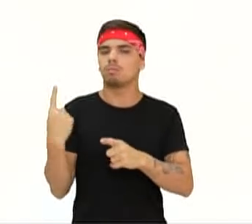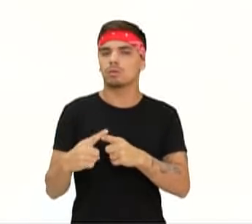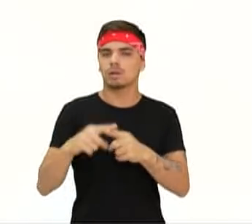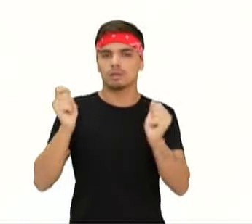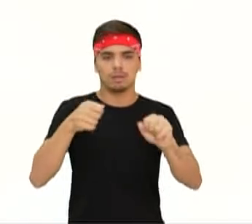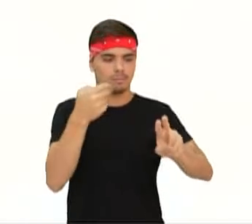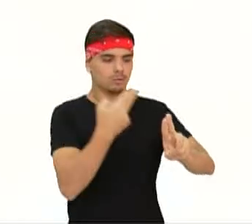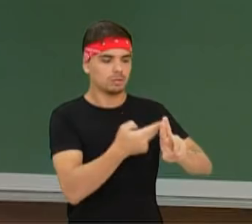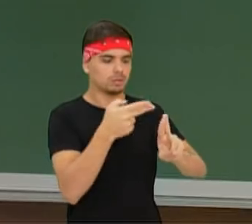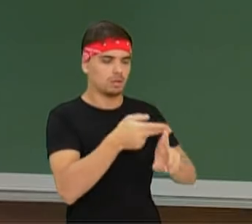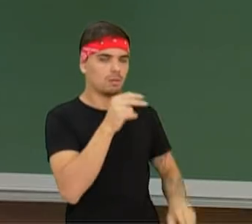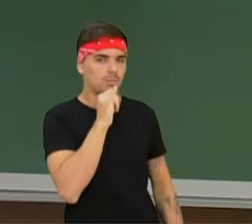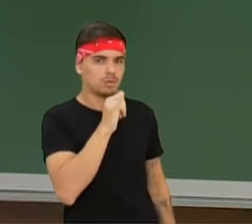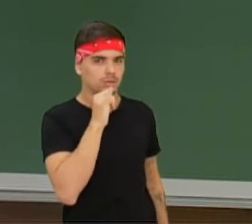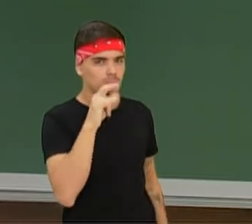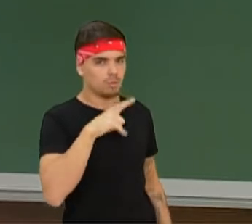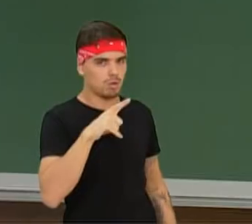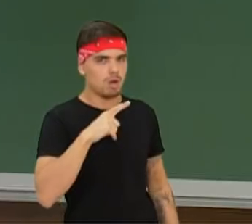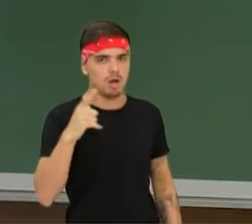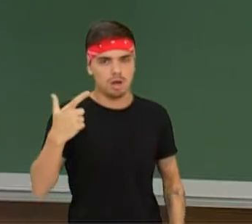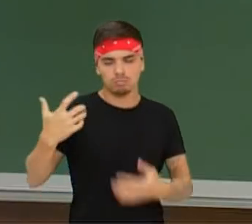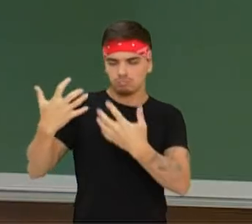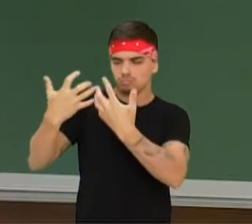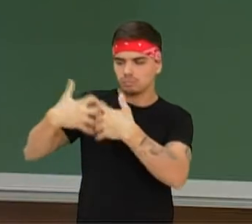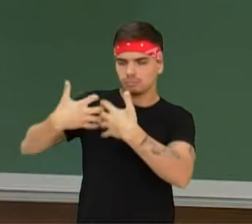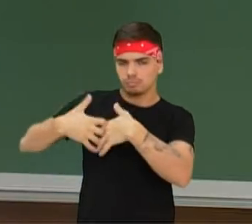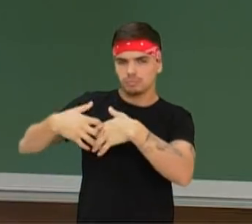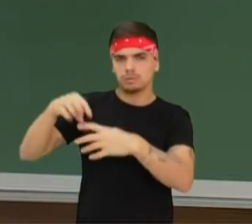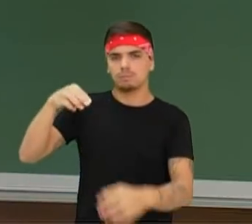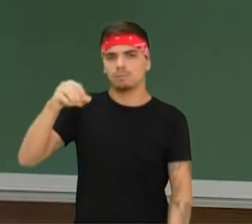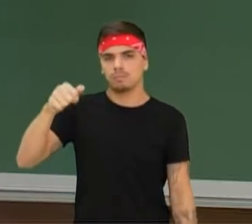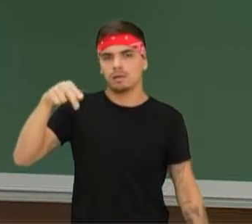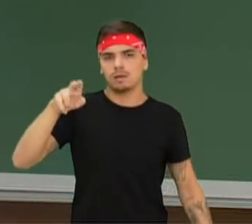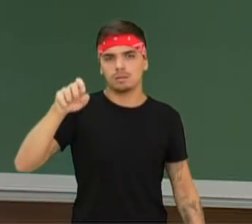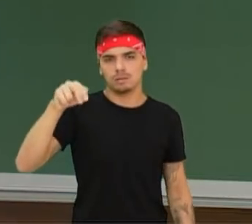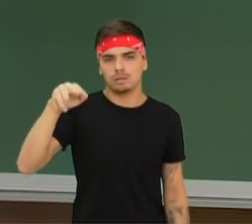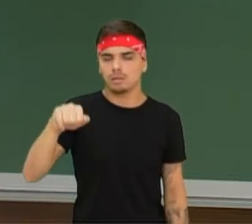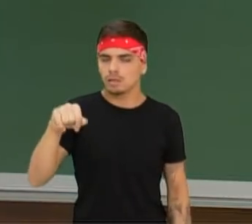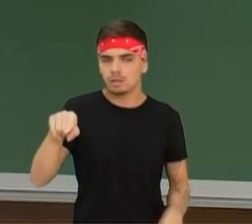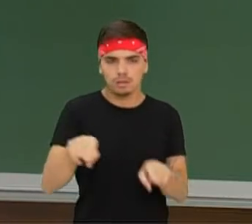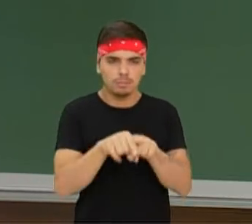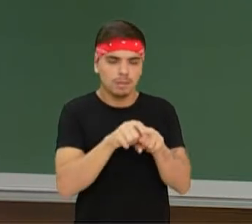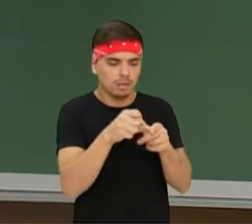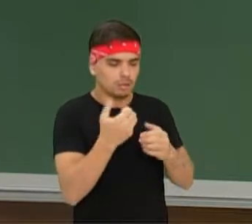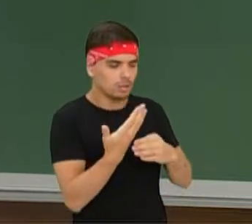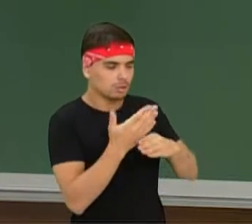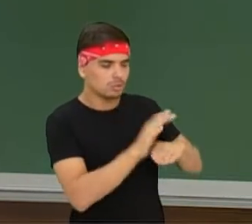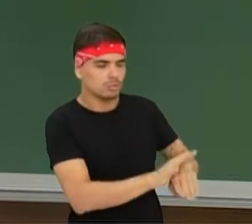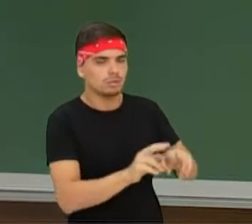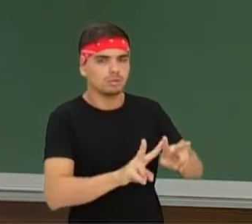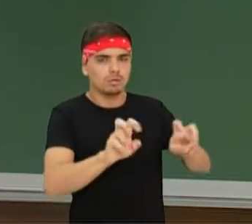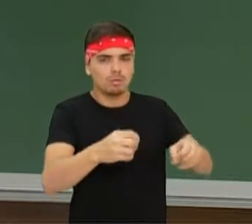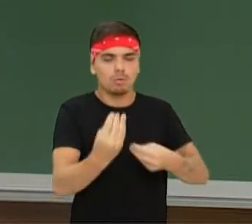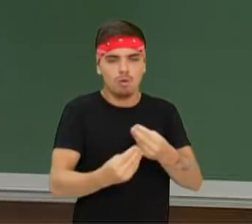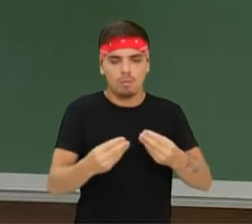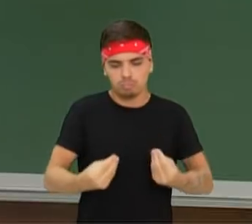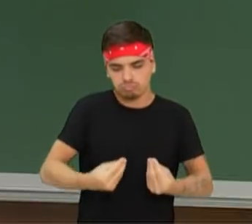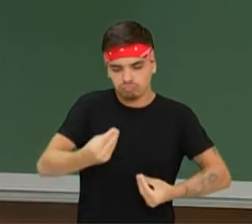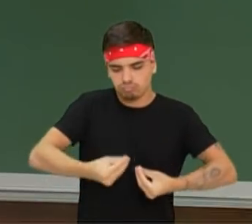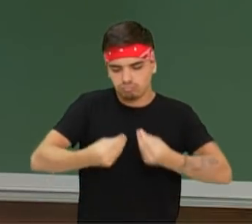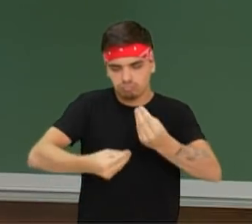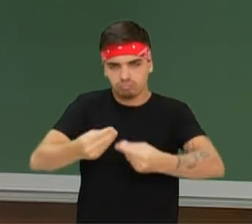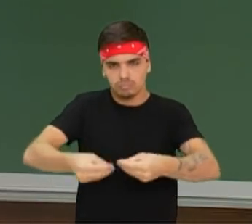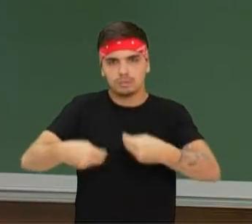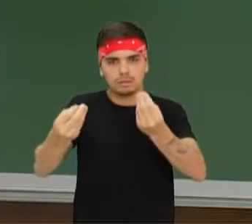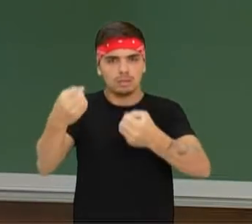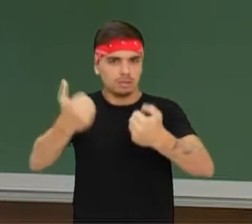utilizar, por exemplo, as máquinas, né, nesse tipo de relevo. E também favorece a questão do transporte,